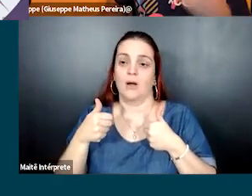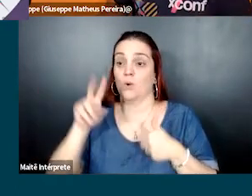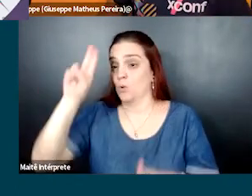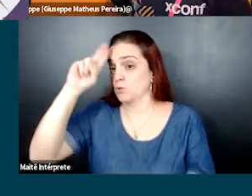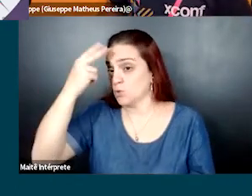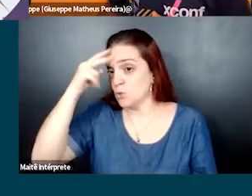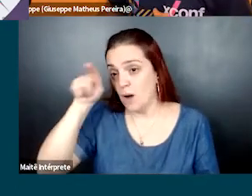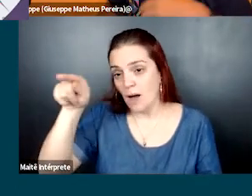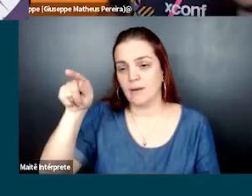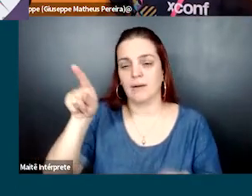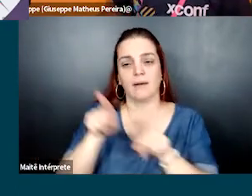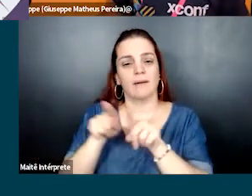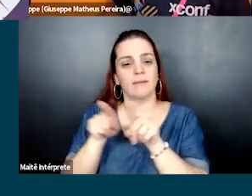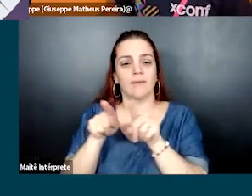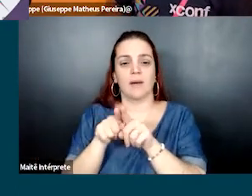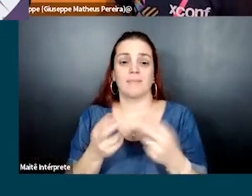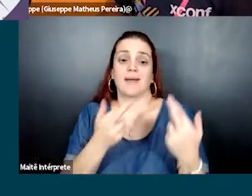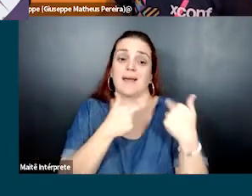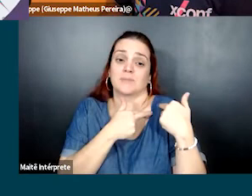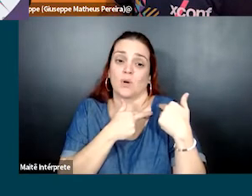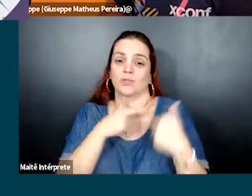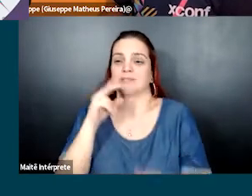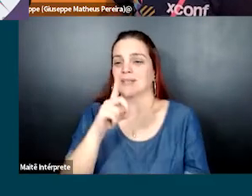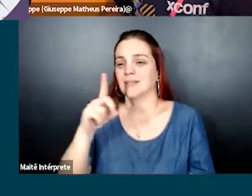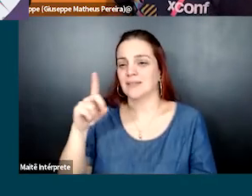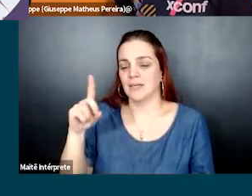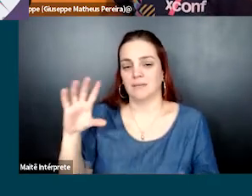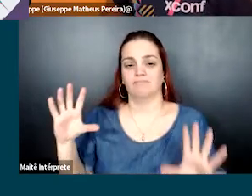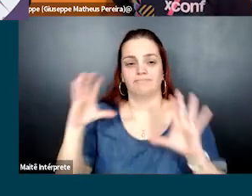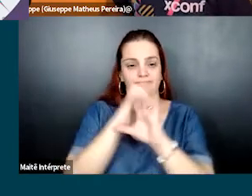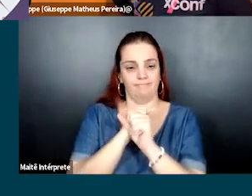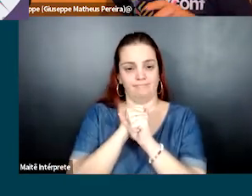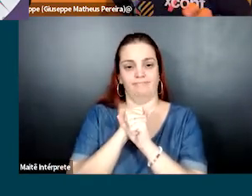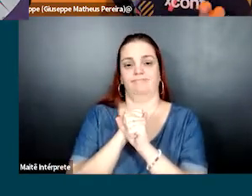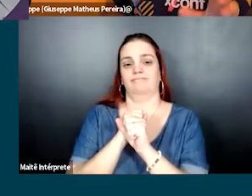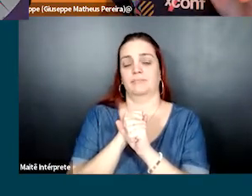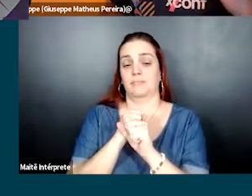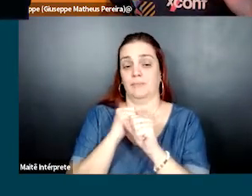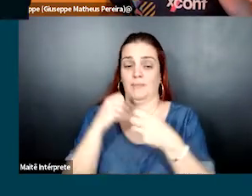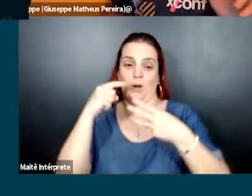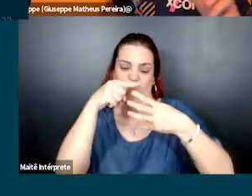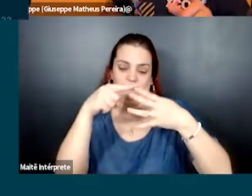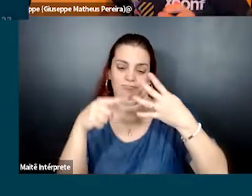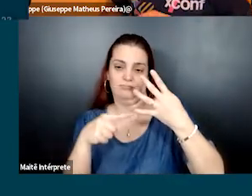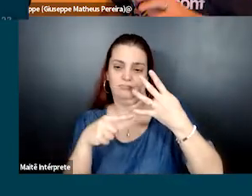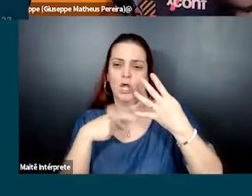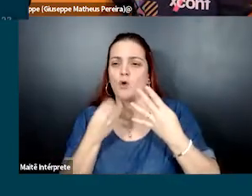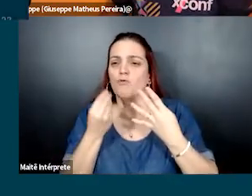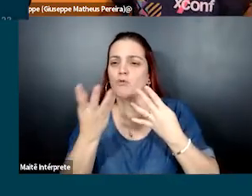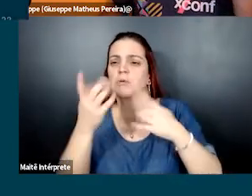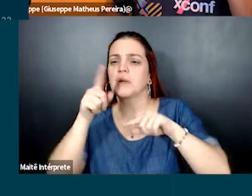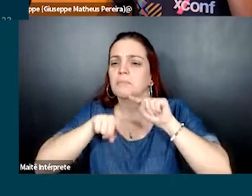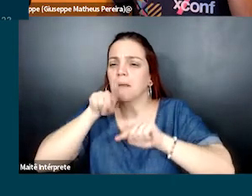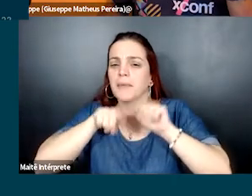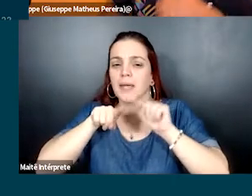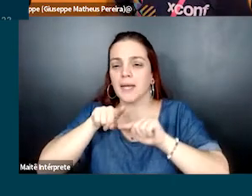a prática de DDD ser coletiva, a responsabilidade de todos, e Event Storm. Eu vou deixar aqui um material bônus, tá, gente? Obrigado